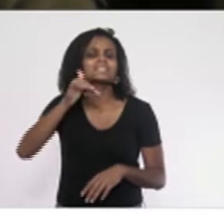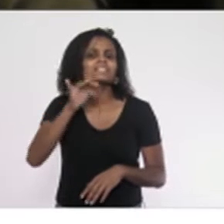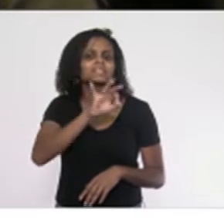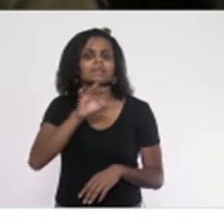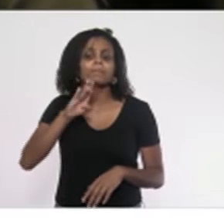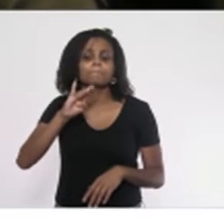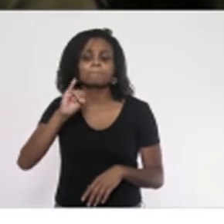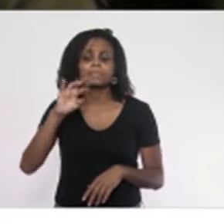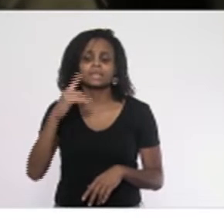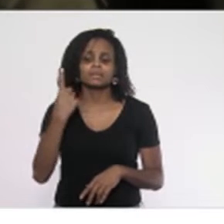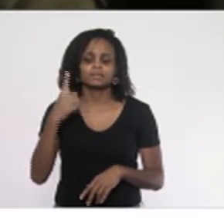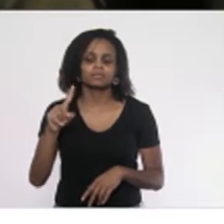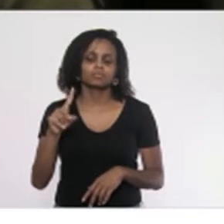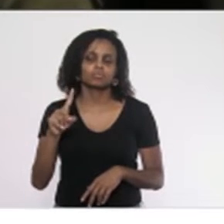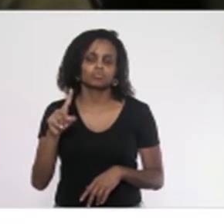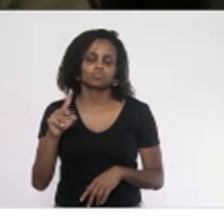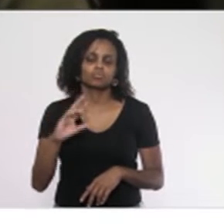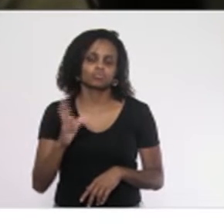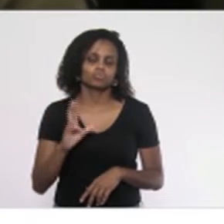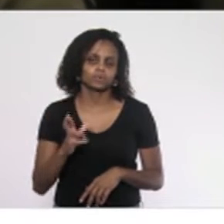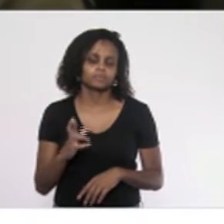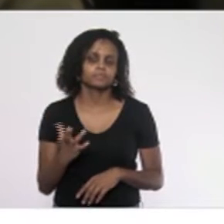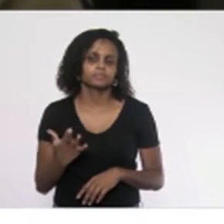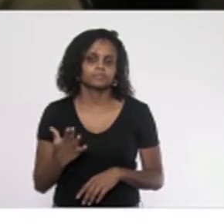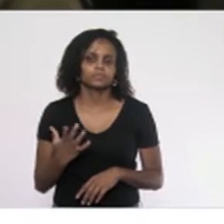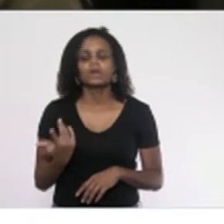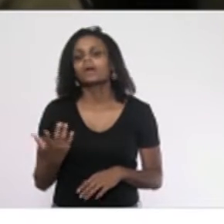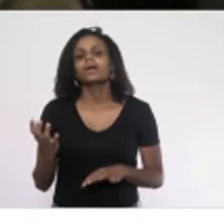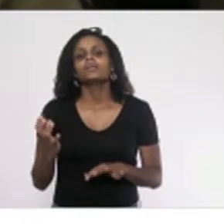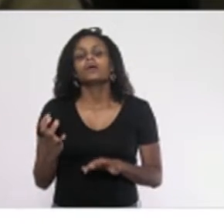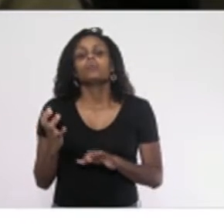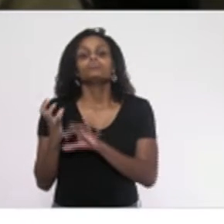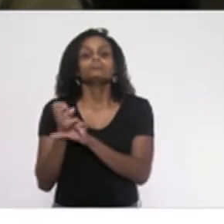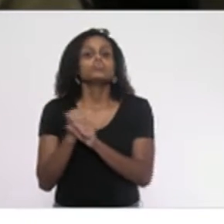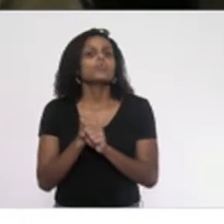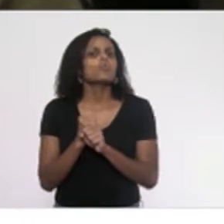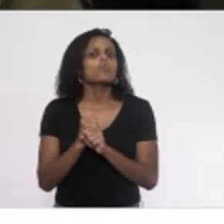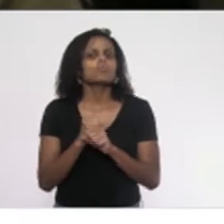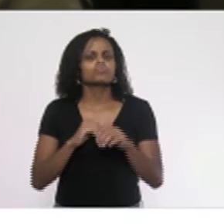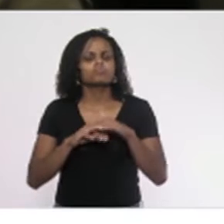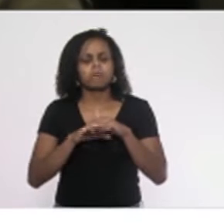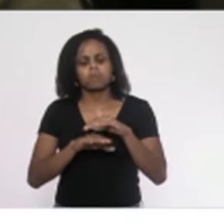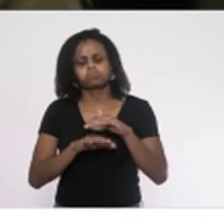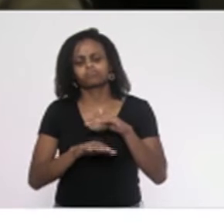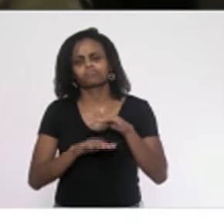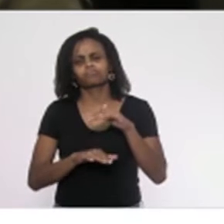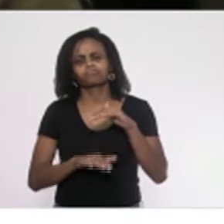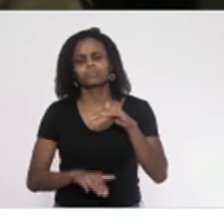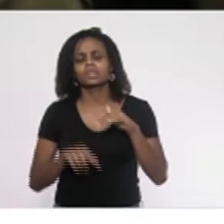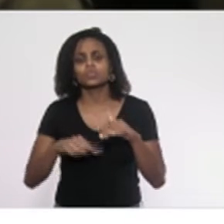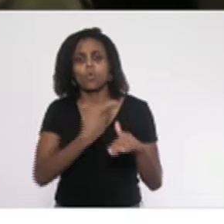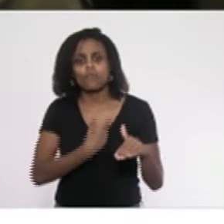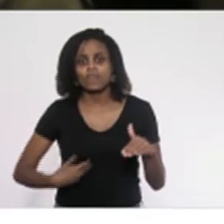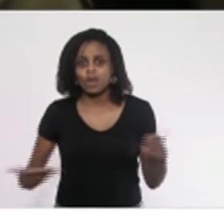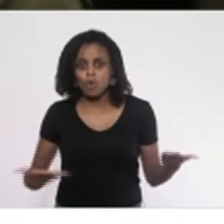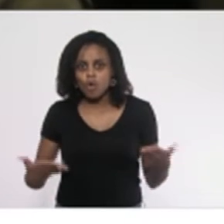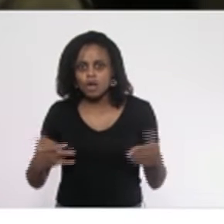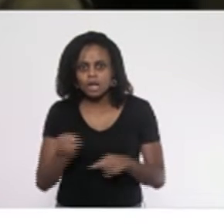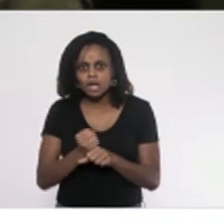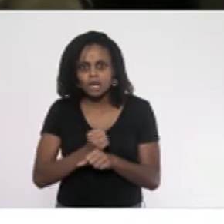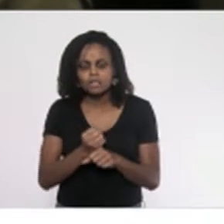bilhões de reais. E são números acumulados, não é deste governo, são